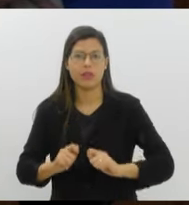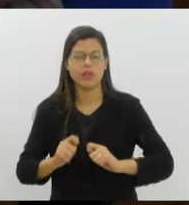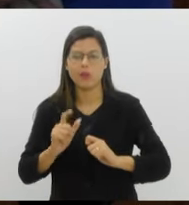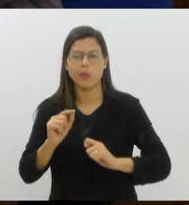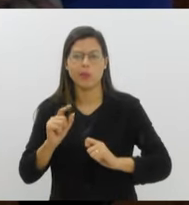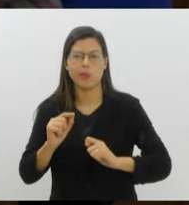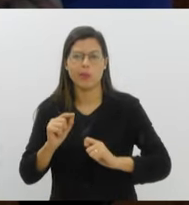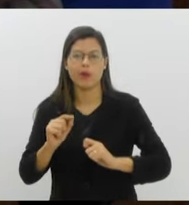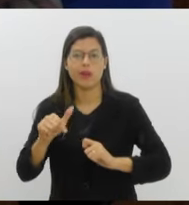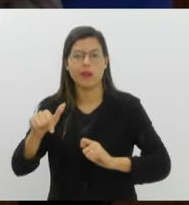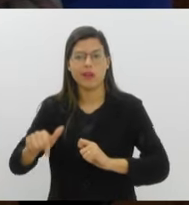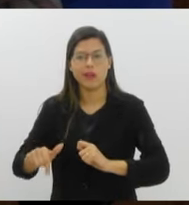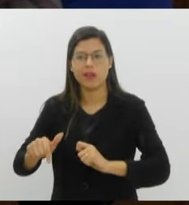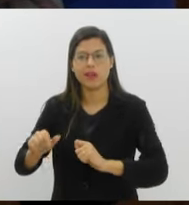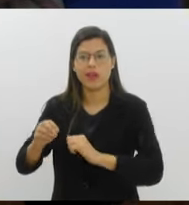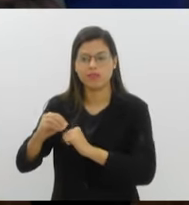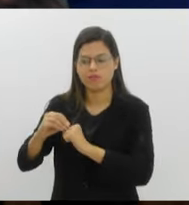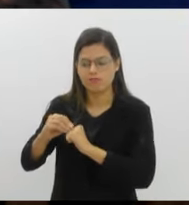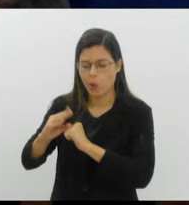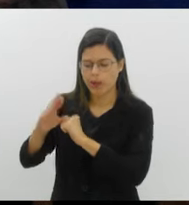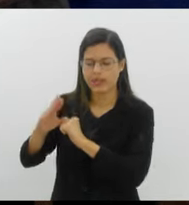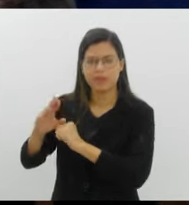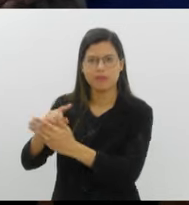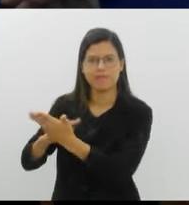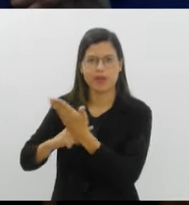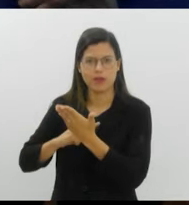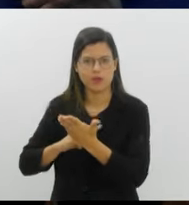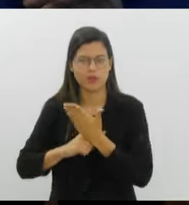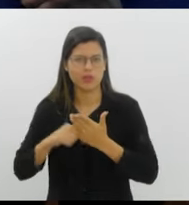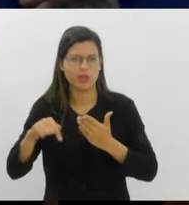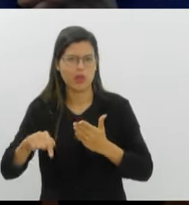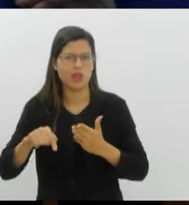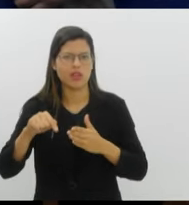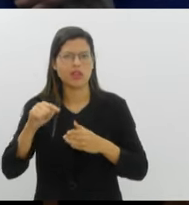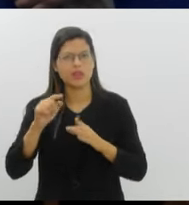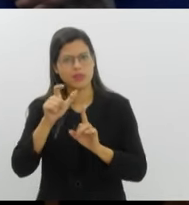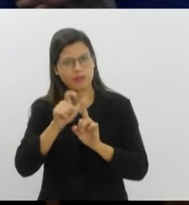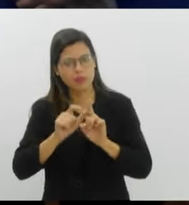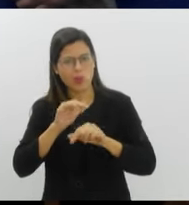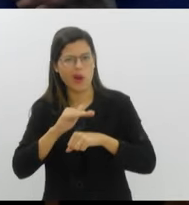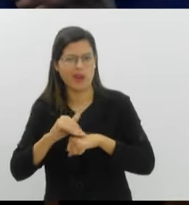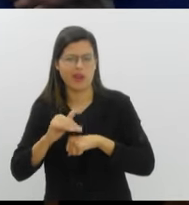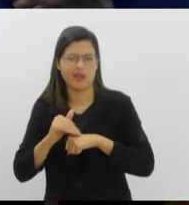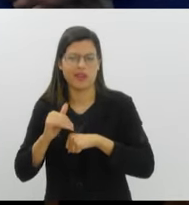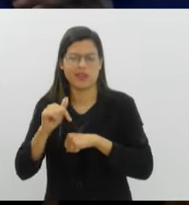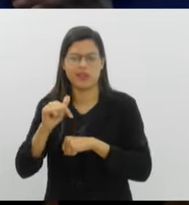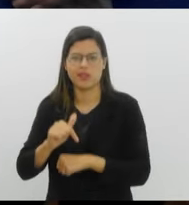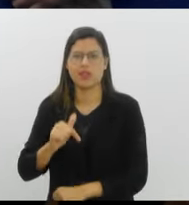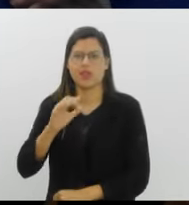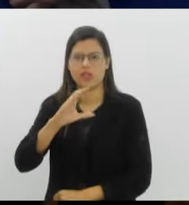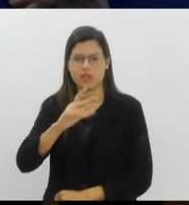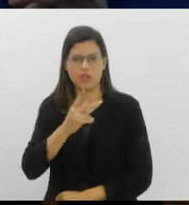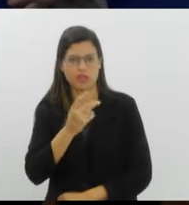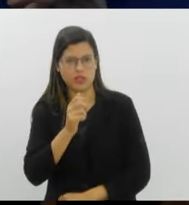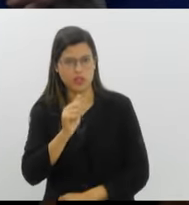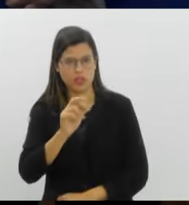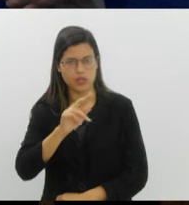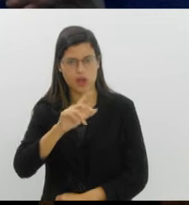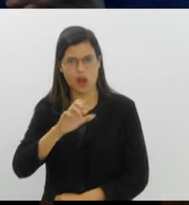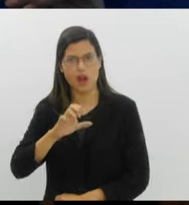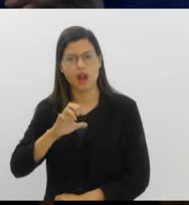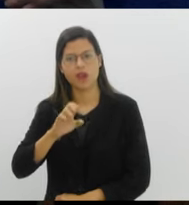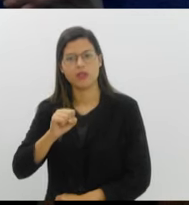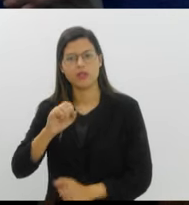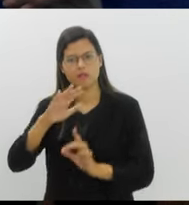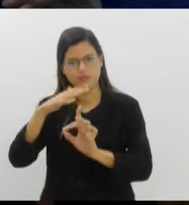muito com o conhecimento desse nosso querido Charles de Souza, que hoje eu fico muito honrado em conceder aqui nesta casa a medalha